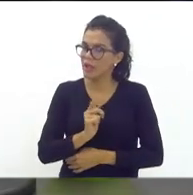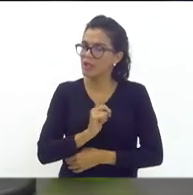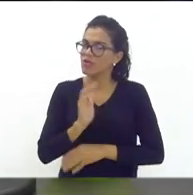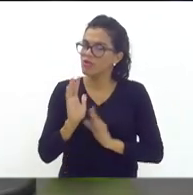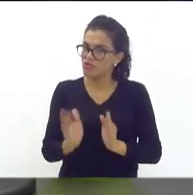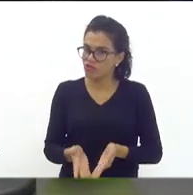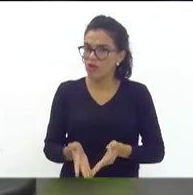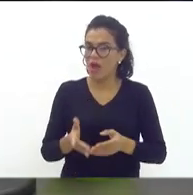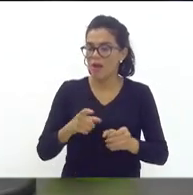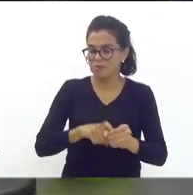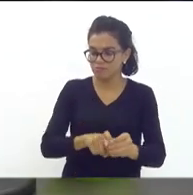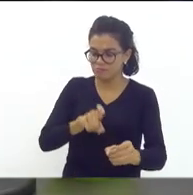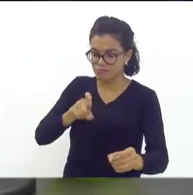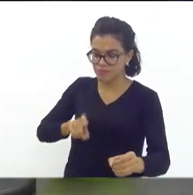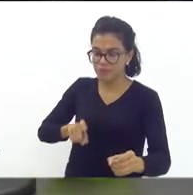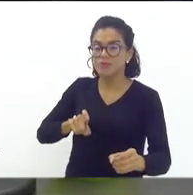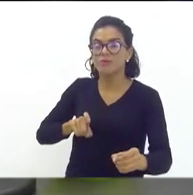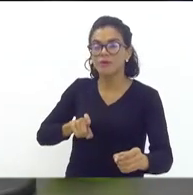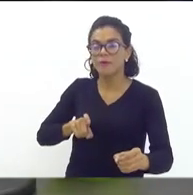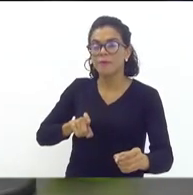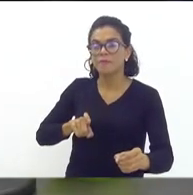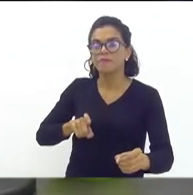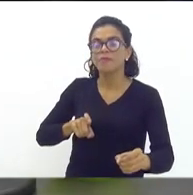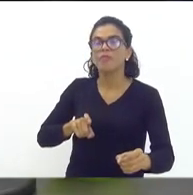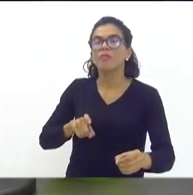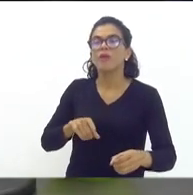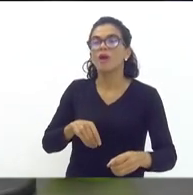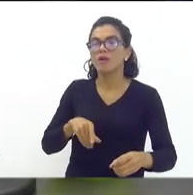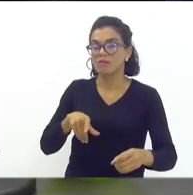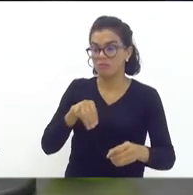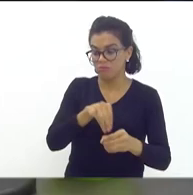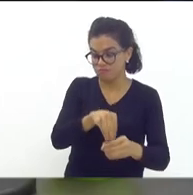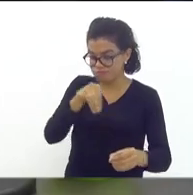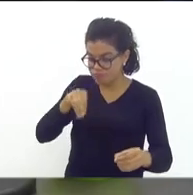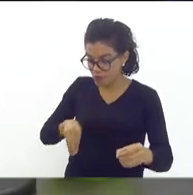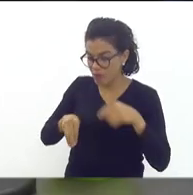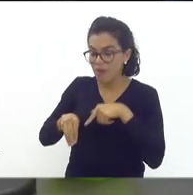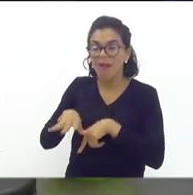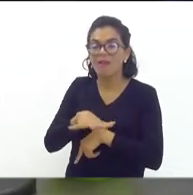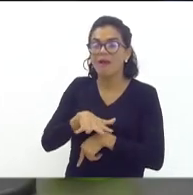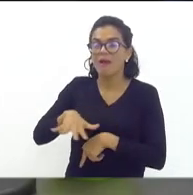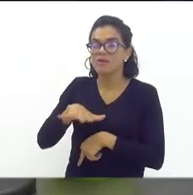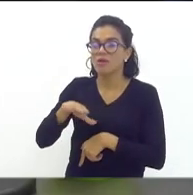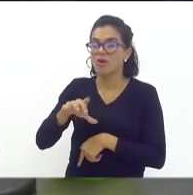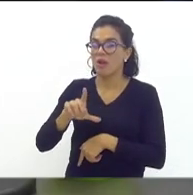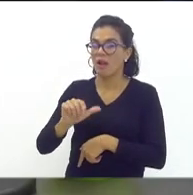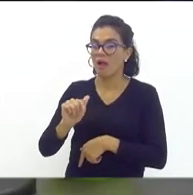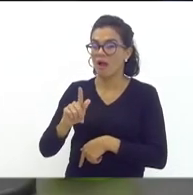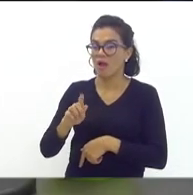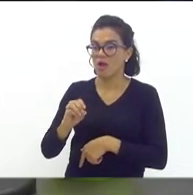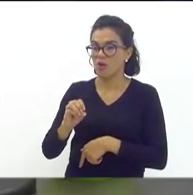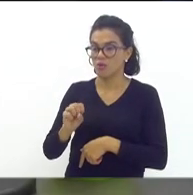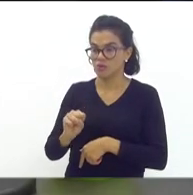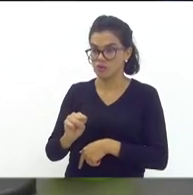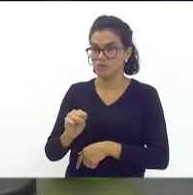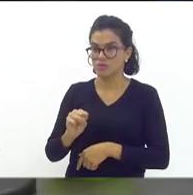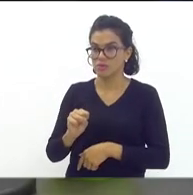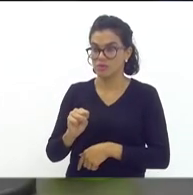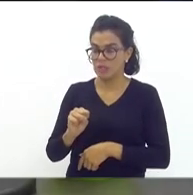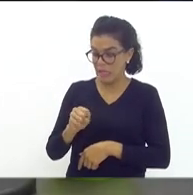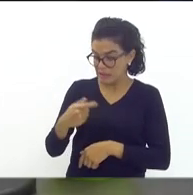descentralizado uma agência uma projeção na região dos lagos Então essas demandas de fiscalização